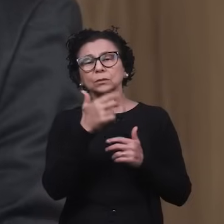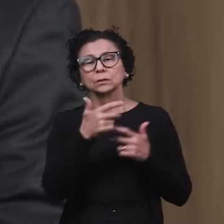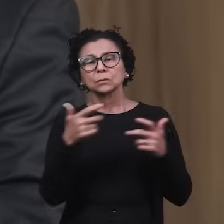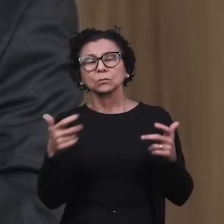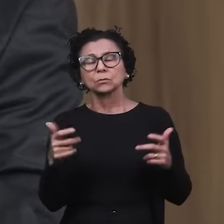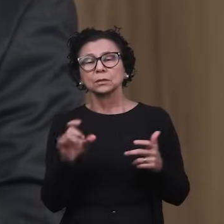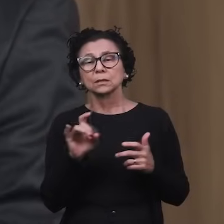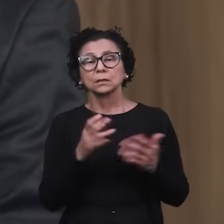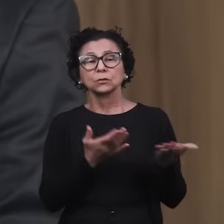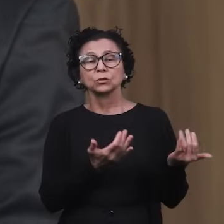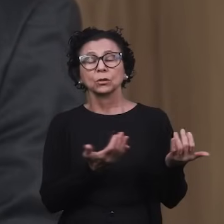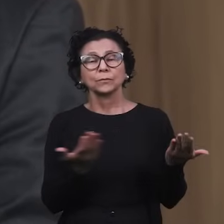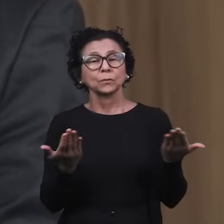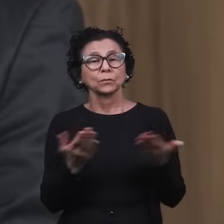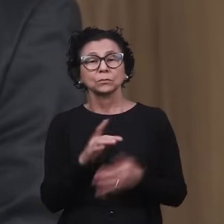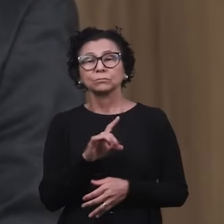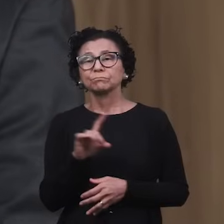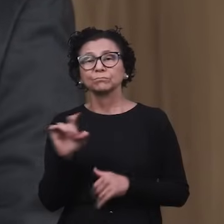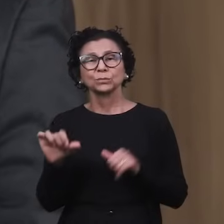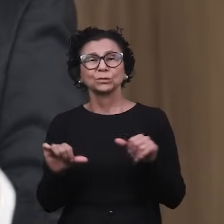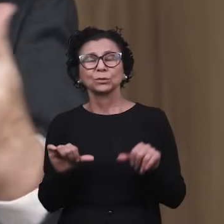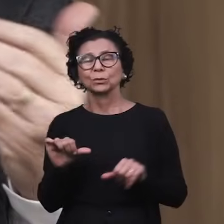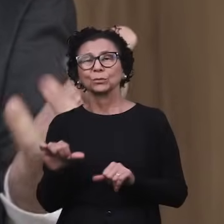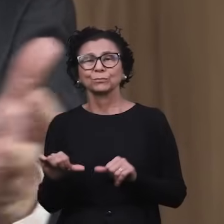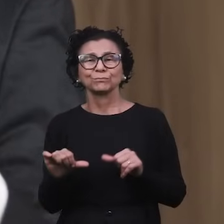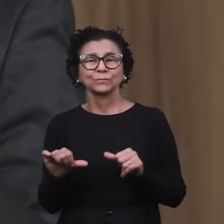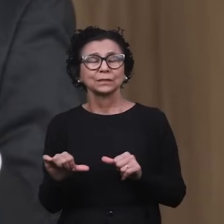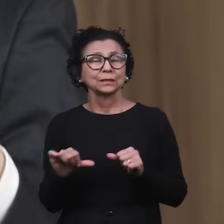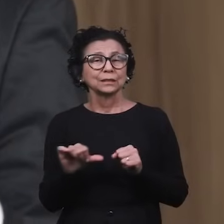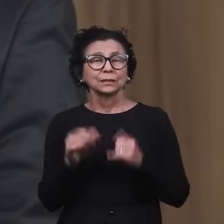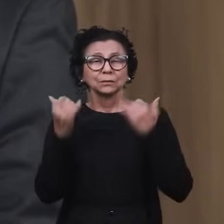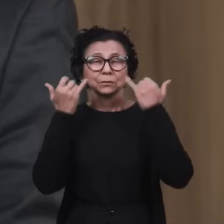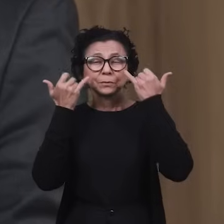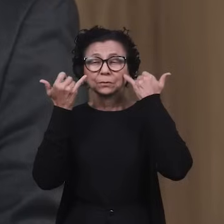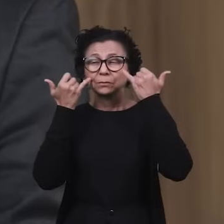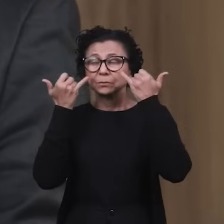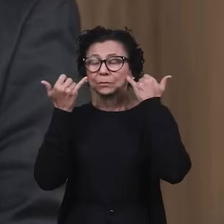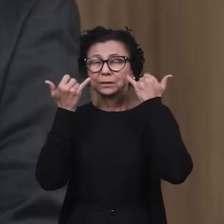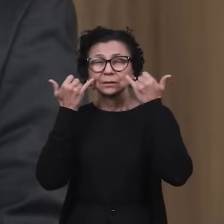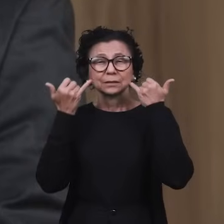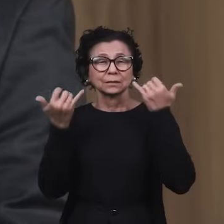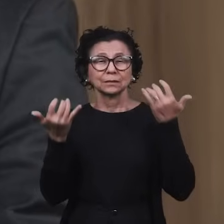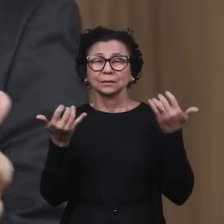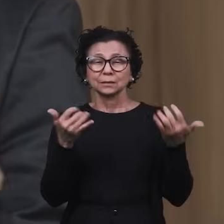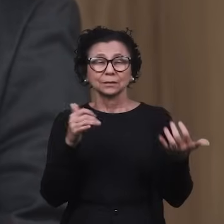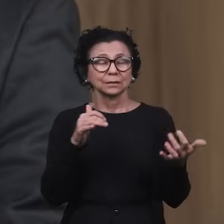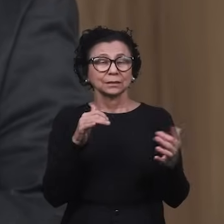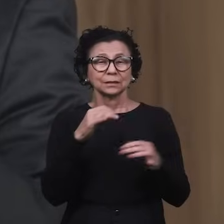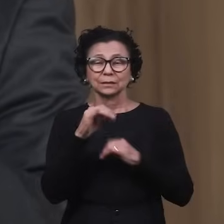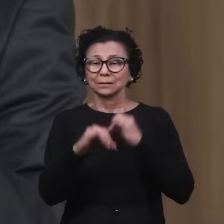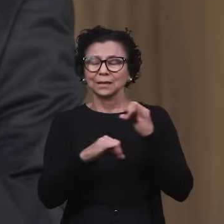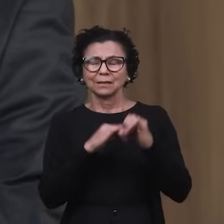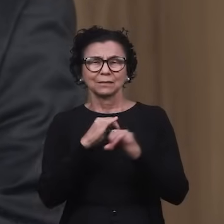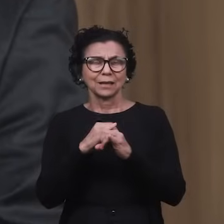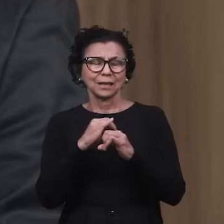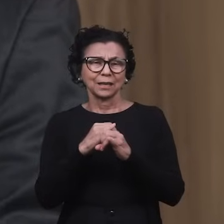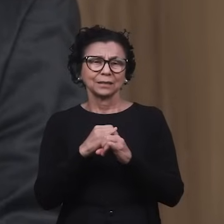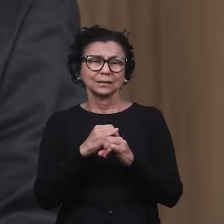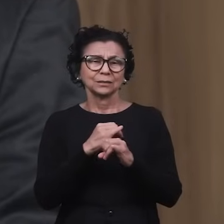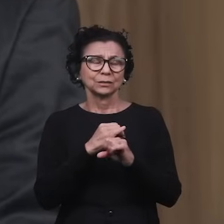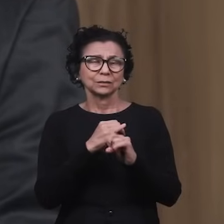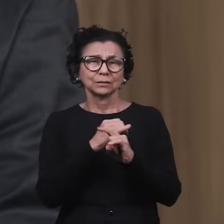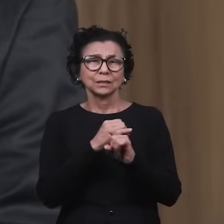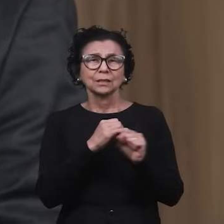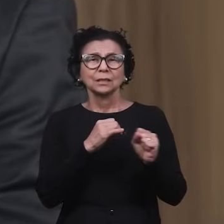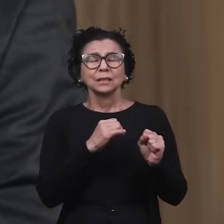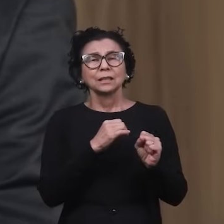jovens. Hoje não, isso através de tantas coisas que mudou na sociedade, a própria internet, isso tem